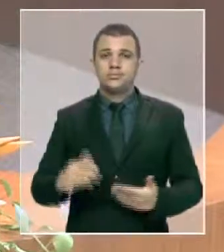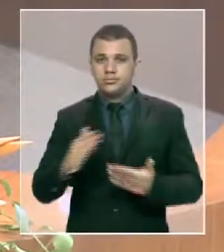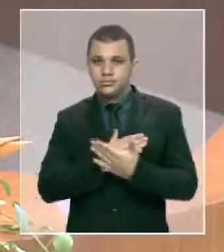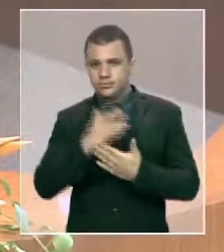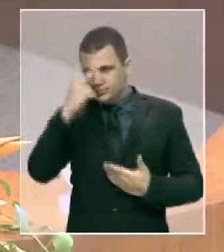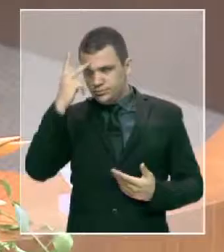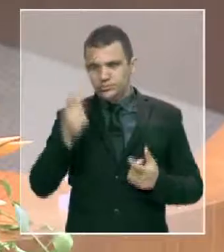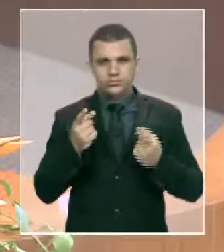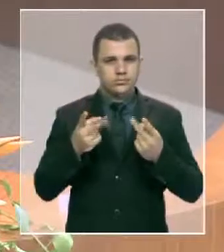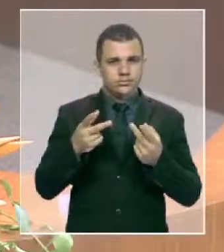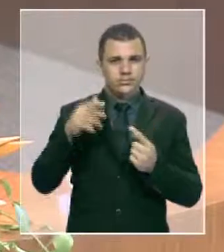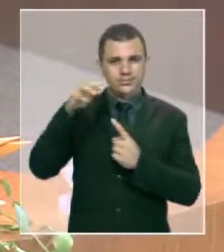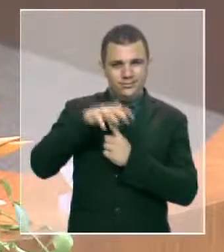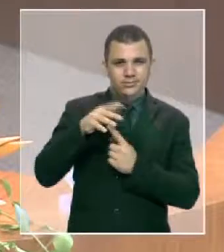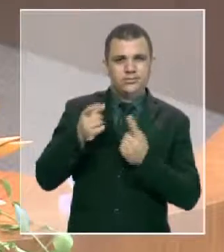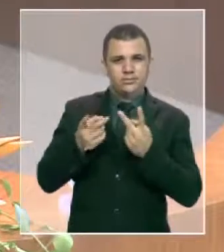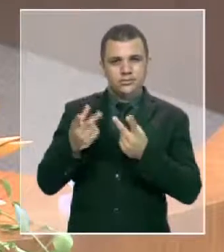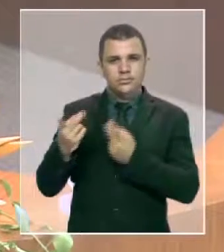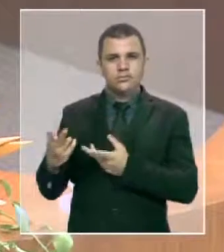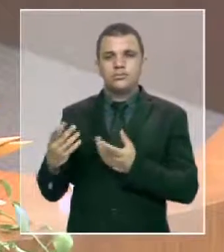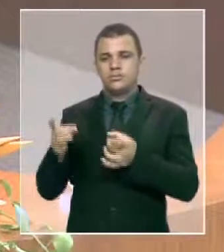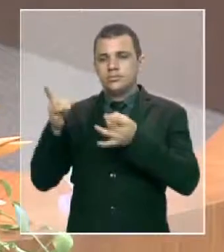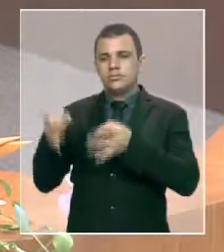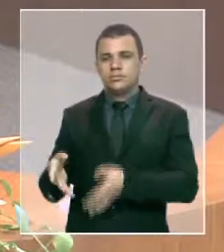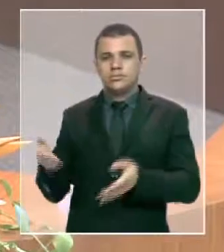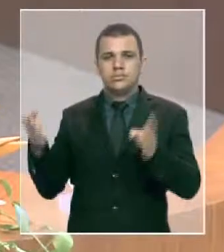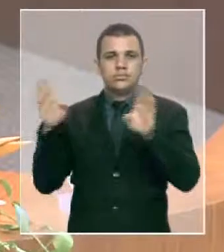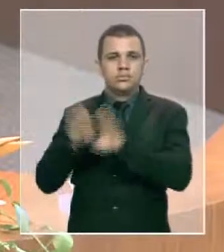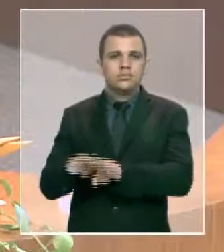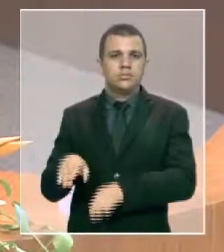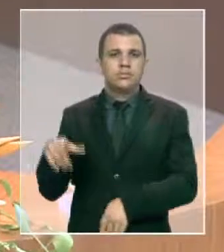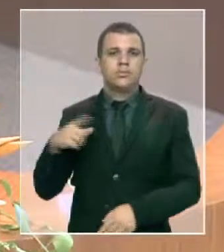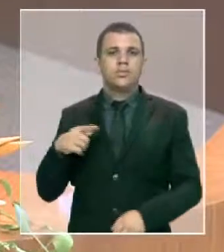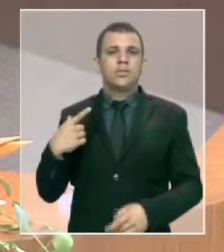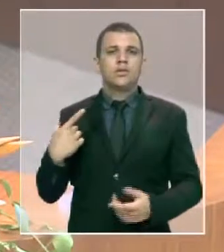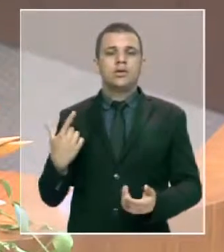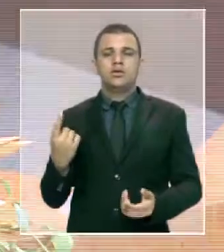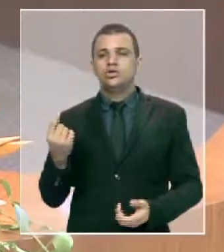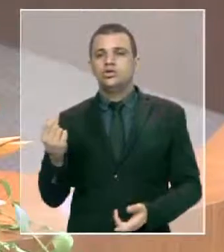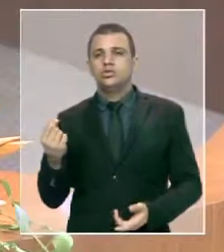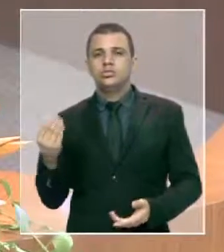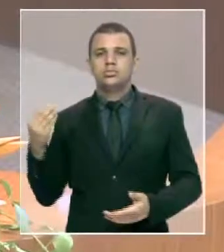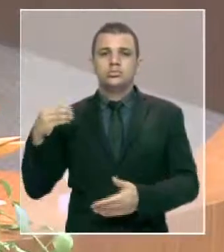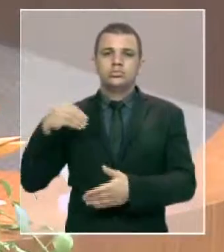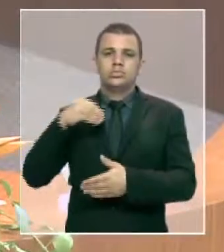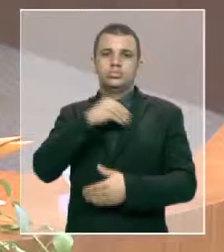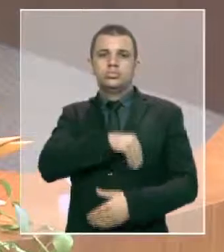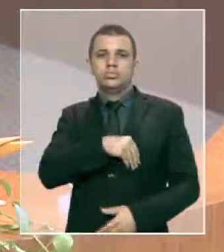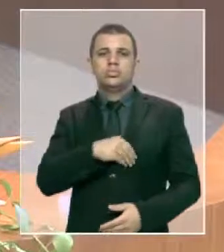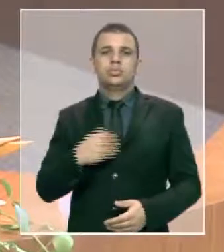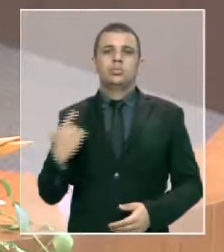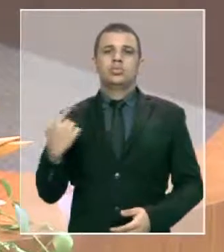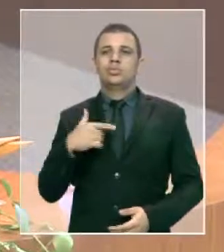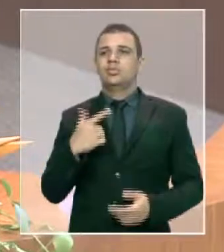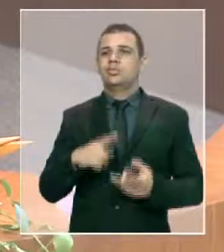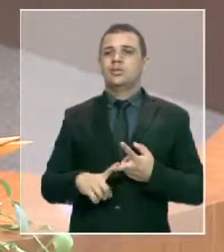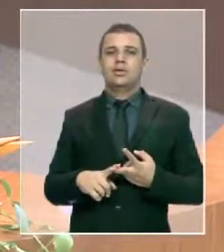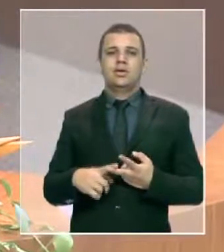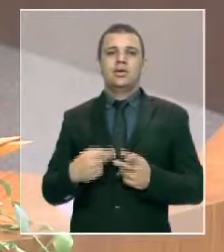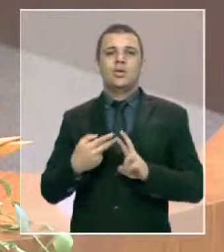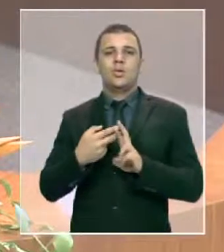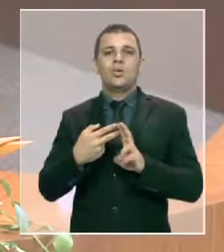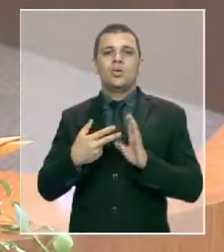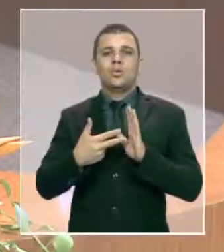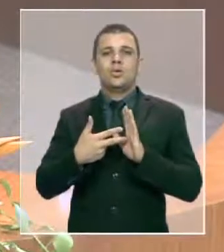comerciantes, feirantes, estão fechando as suas portas, estão deixando de lucrar, estão deixando de oferir lucro, estão deixando de ter a sua